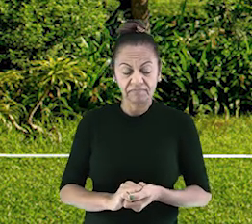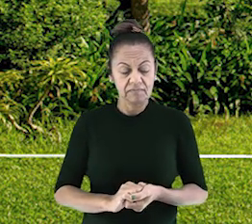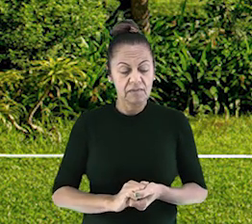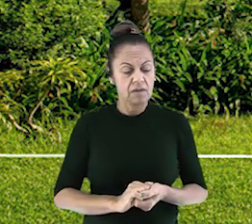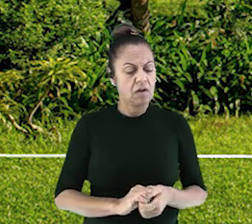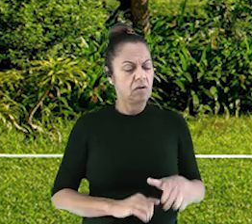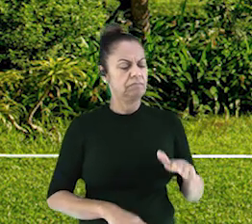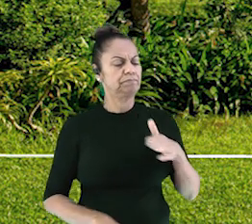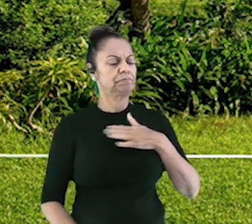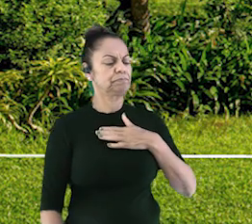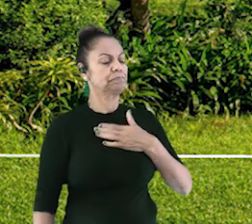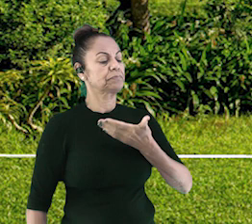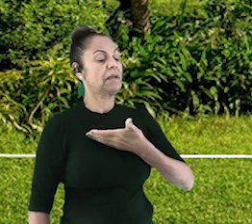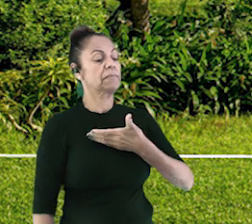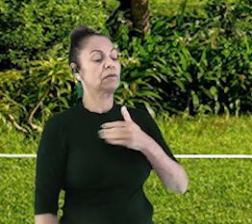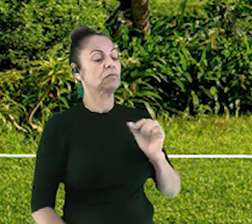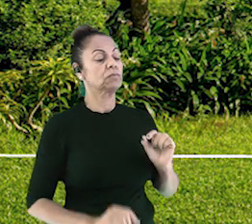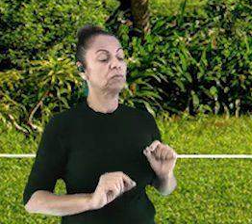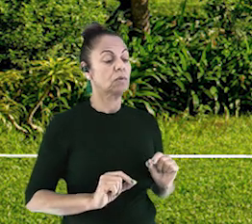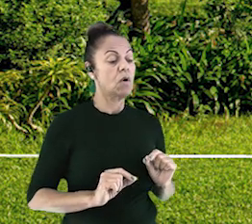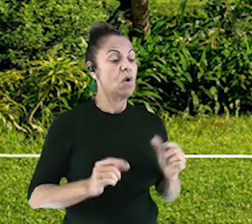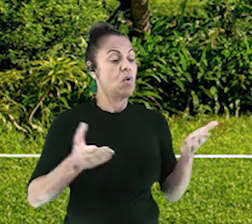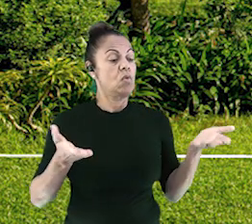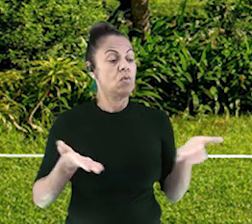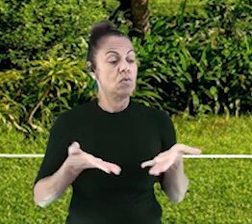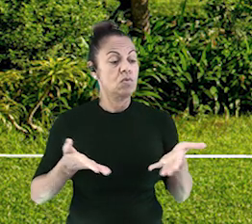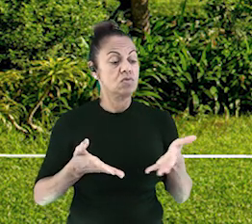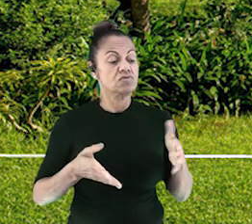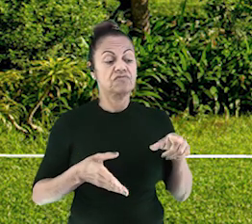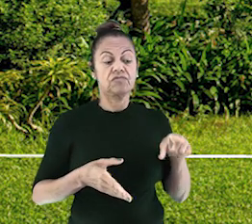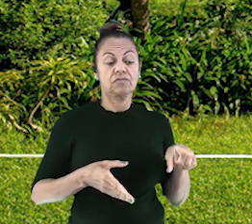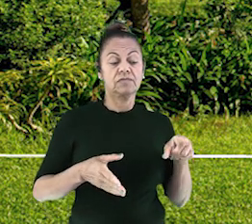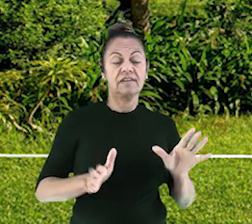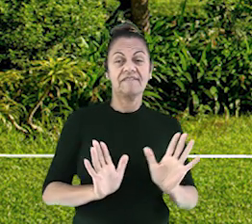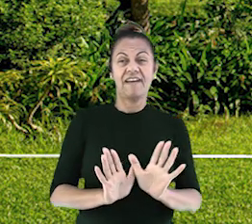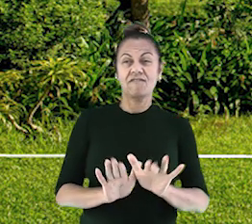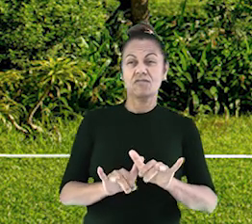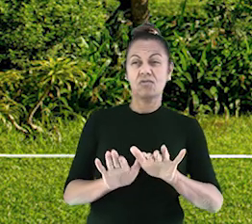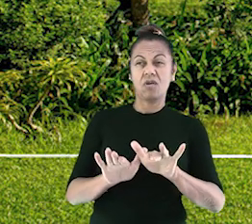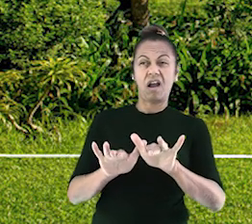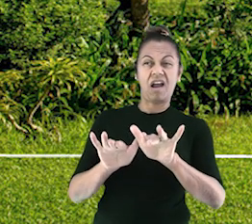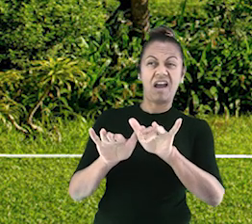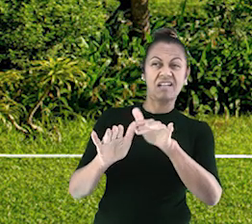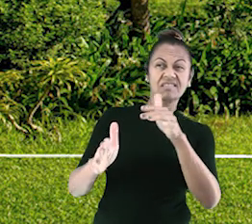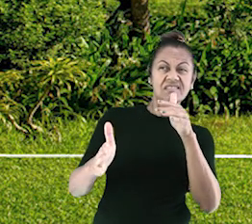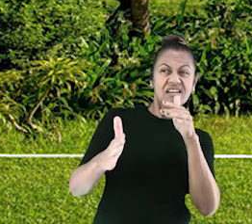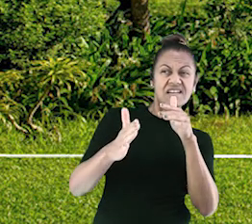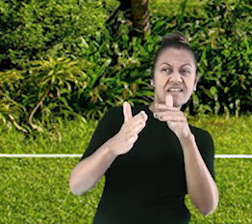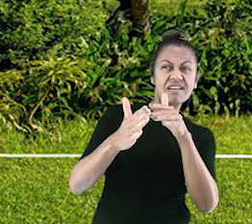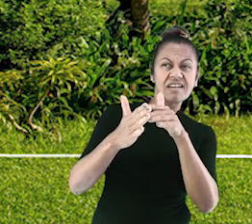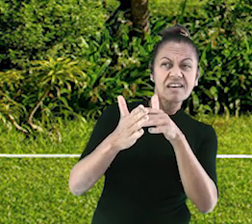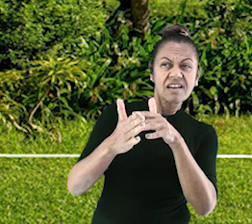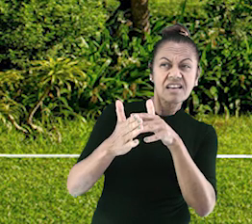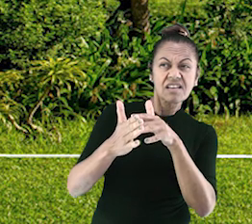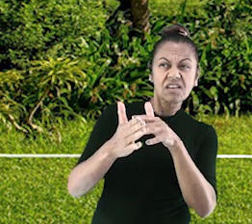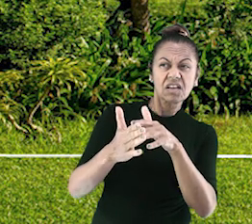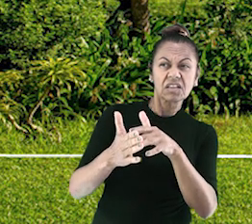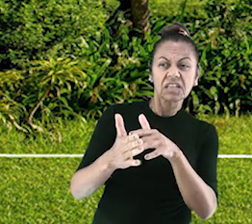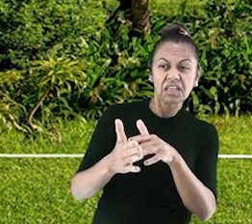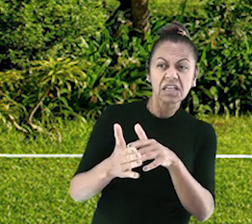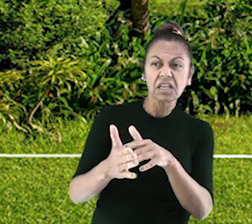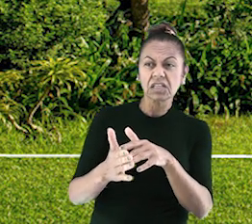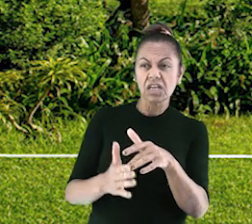segunda aula. Olha, meu amigo passarinho, hoje você irá voar